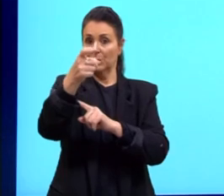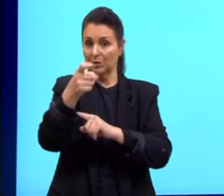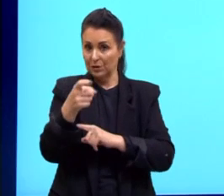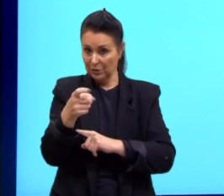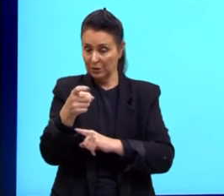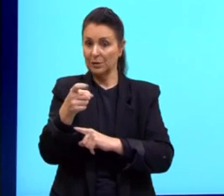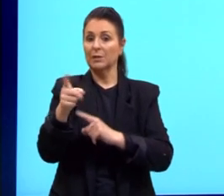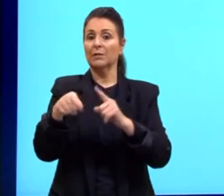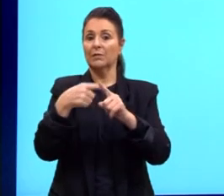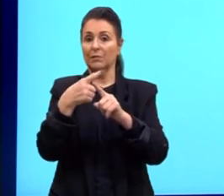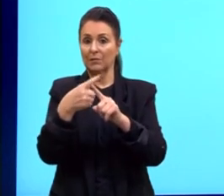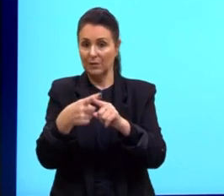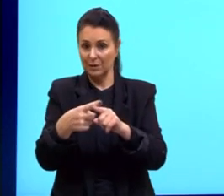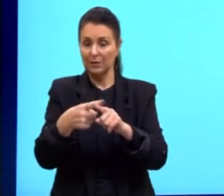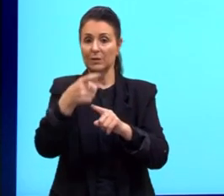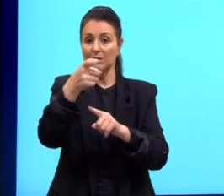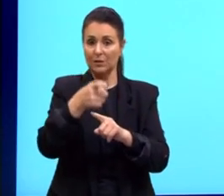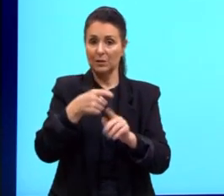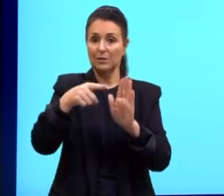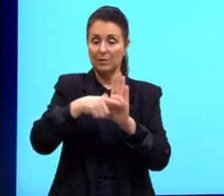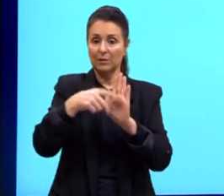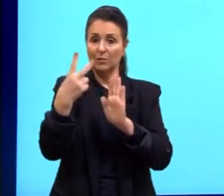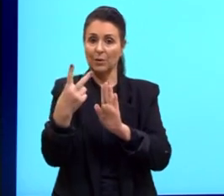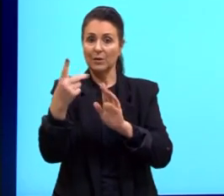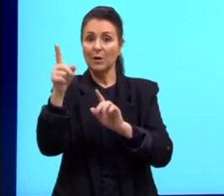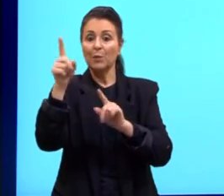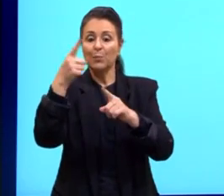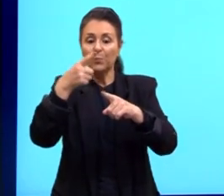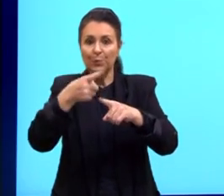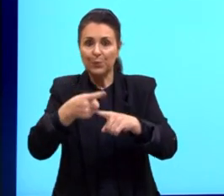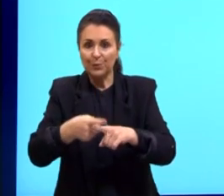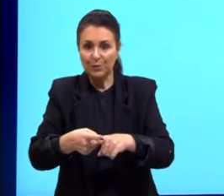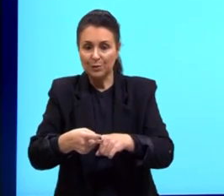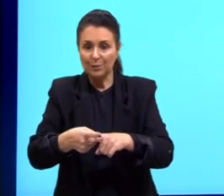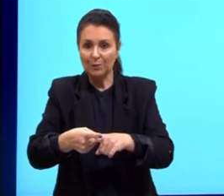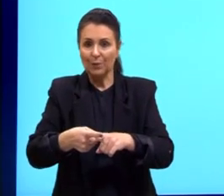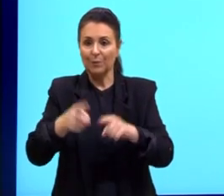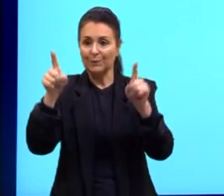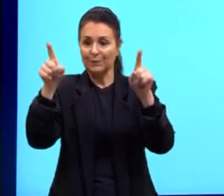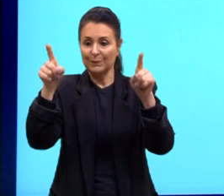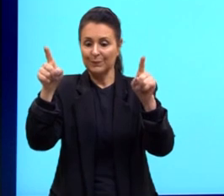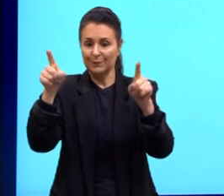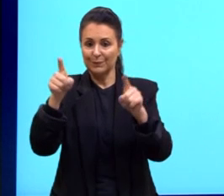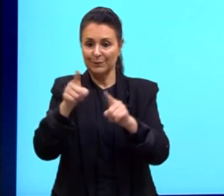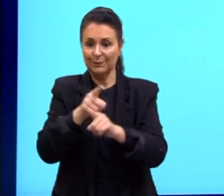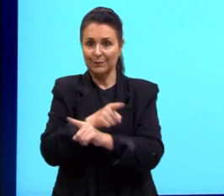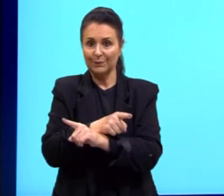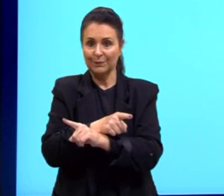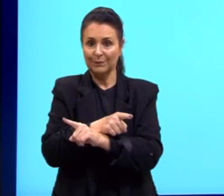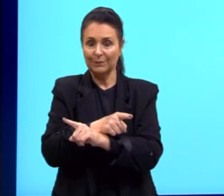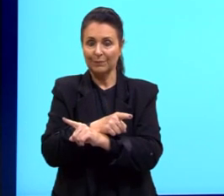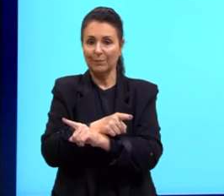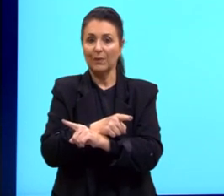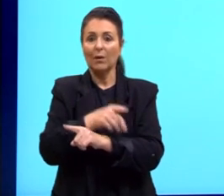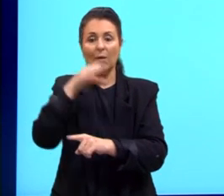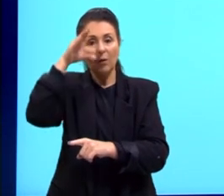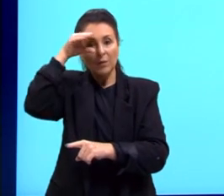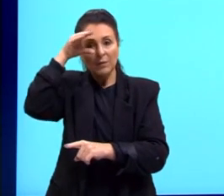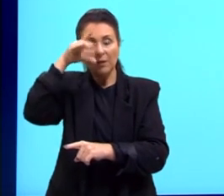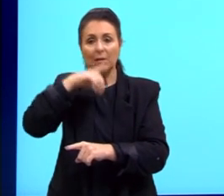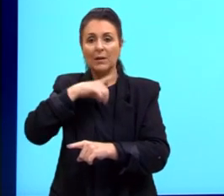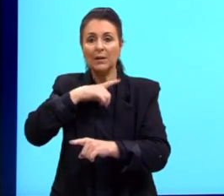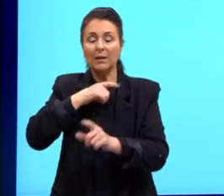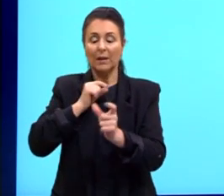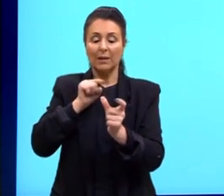x x - 2 né multiplicando Então as diagonais Observe que nós temos aqui